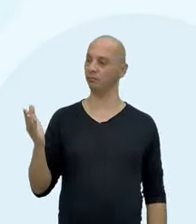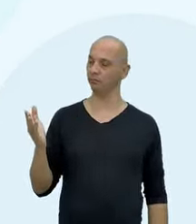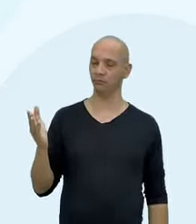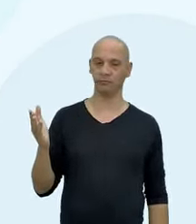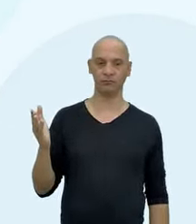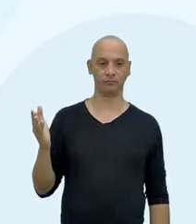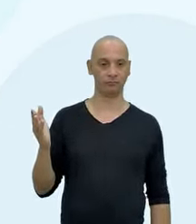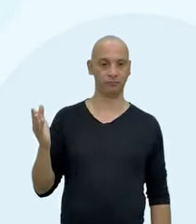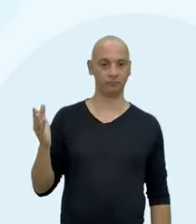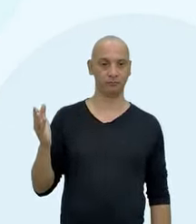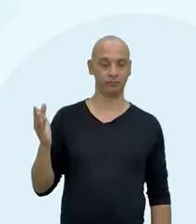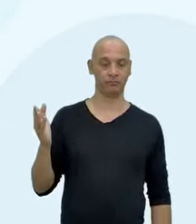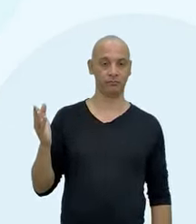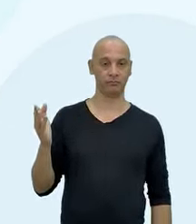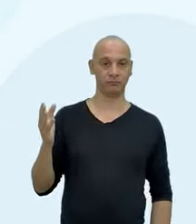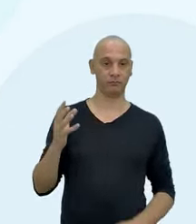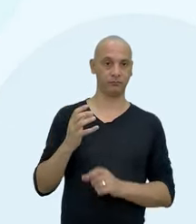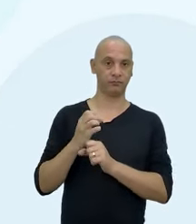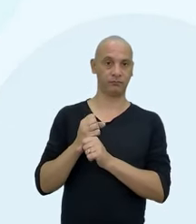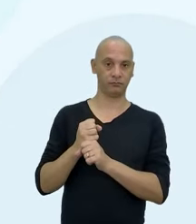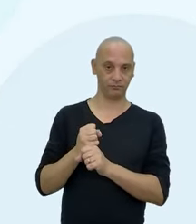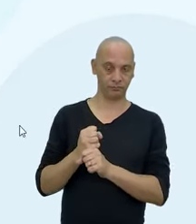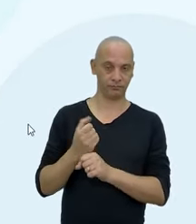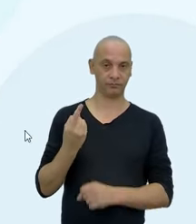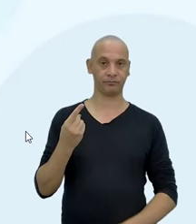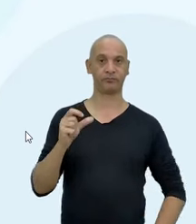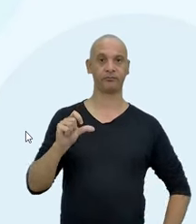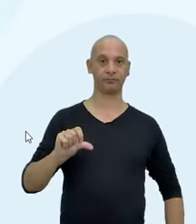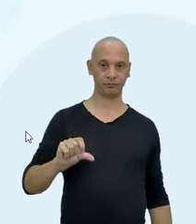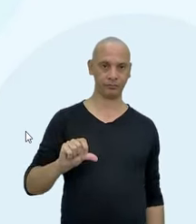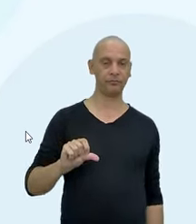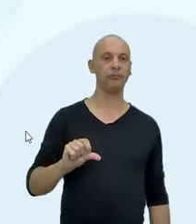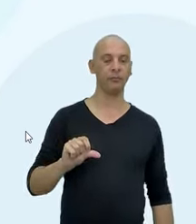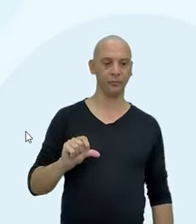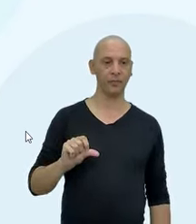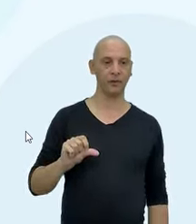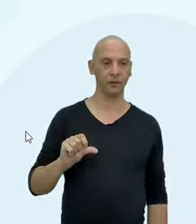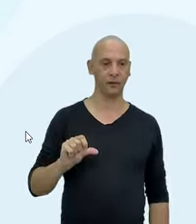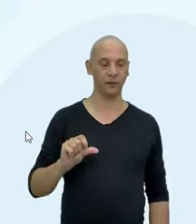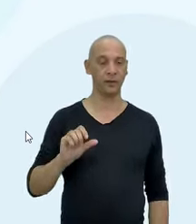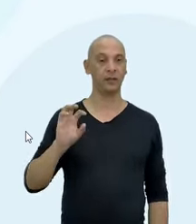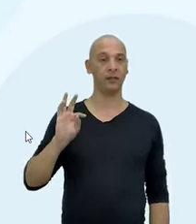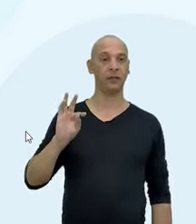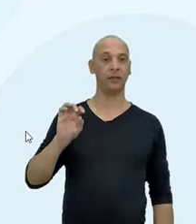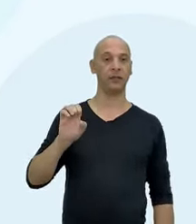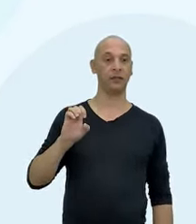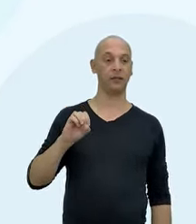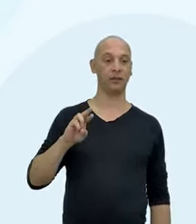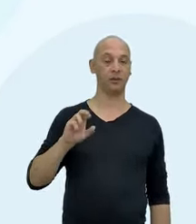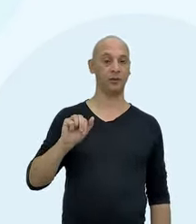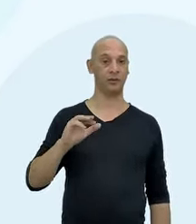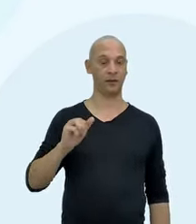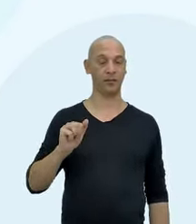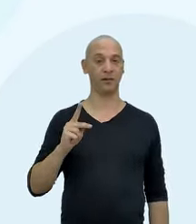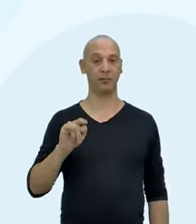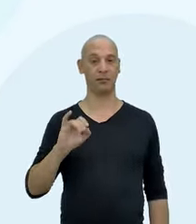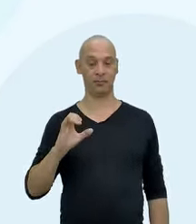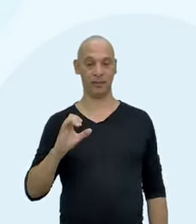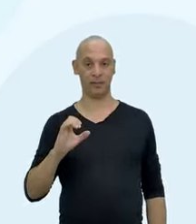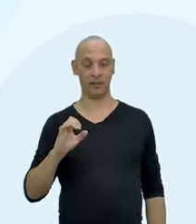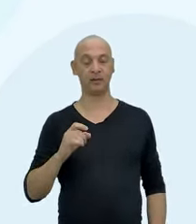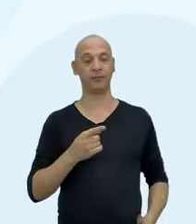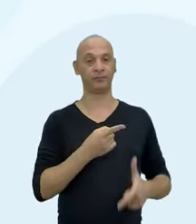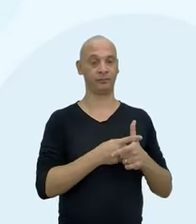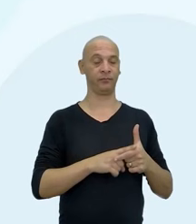11 12 13 14 15 16 17 18 19 então O Teorema de Pick diz assim pontos periféricos